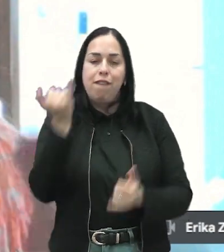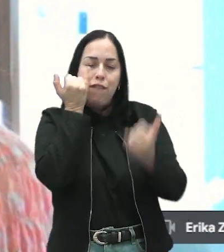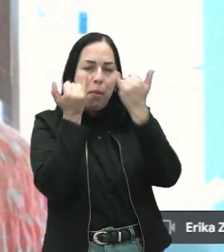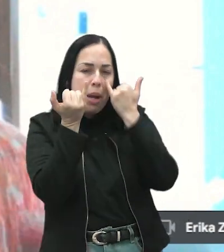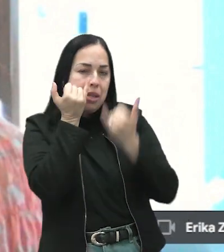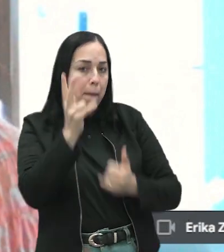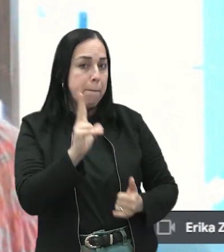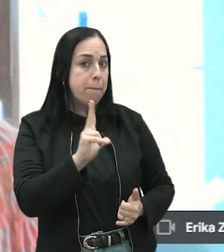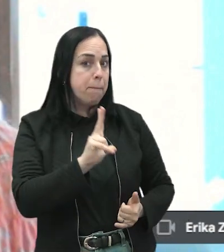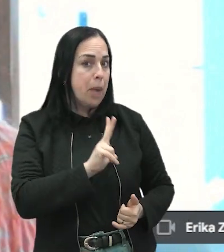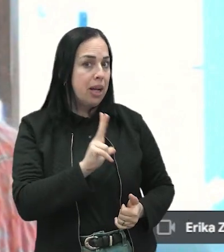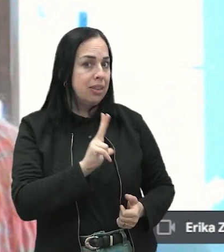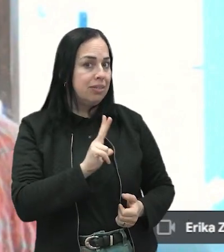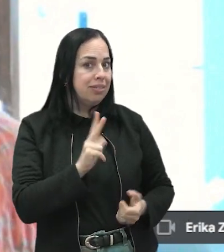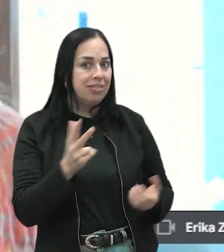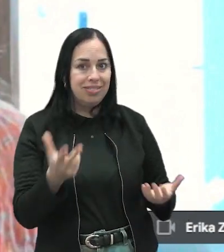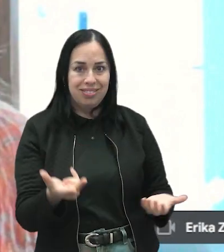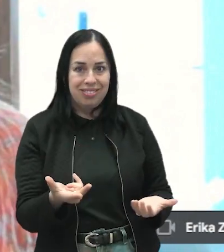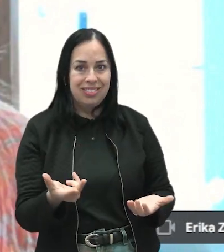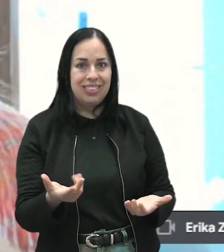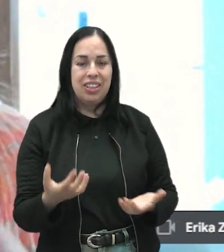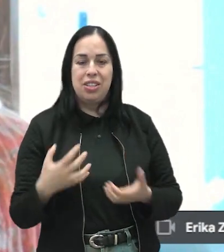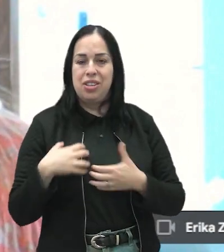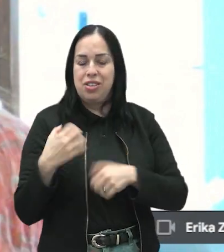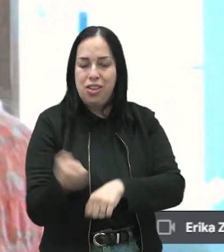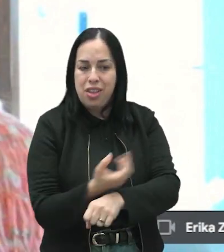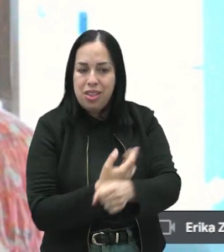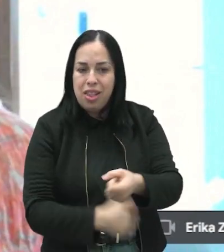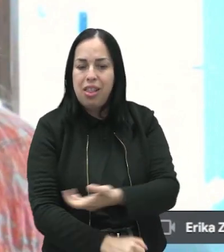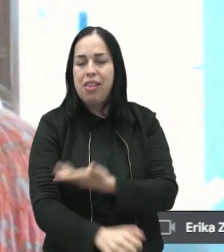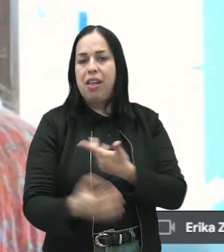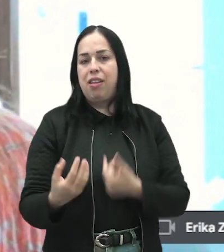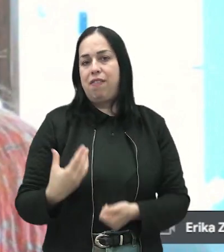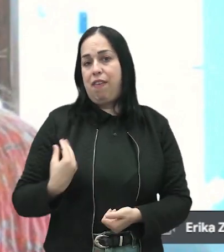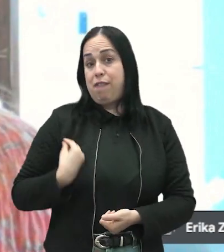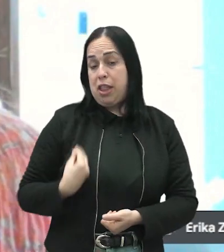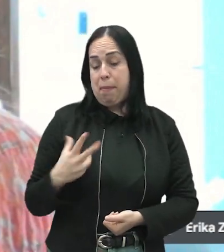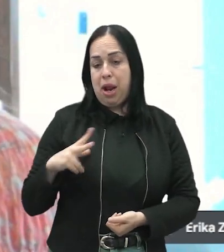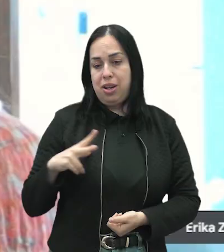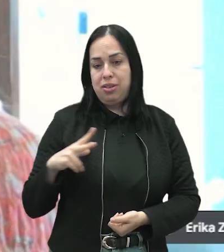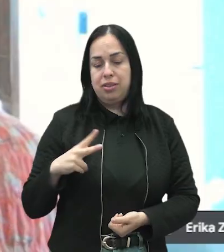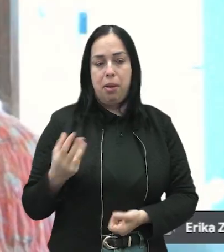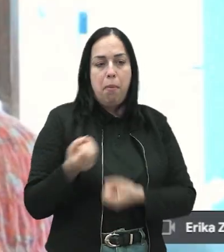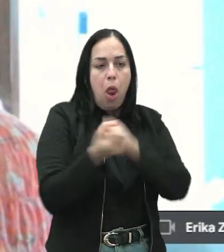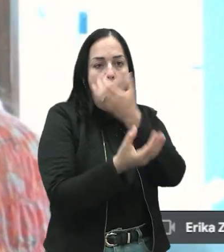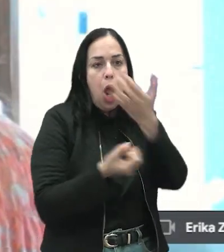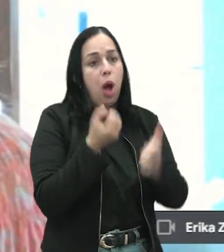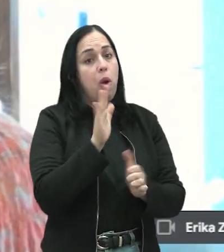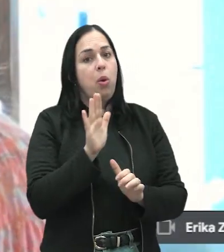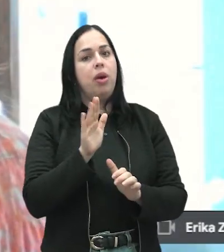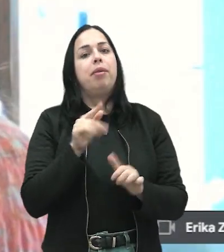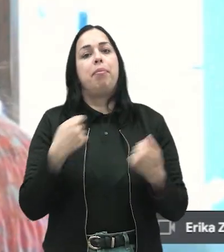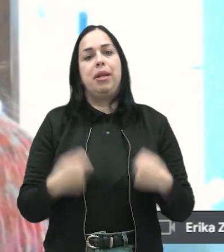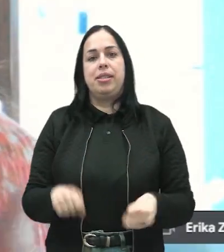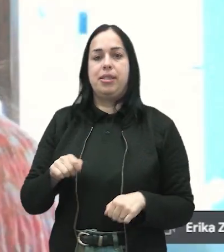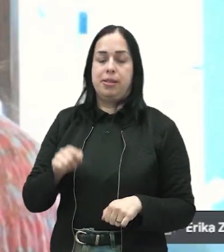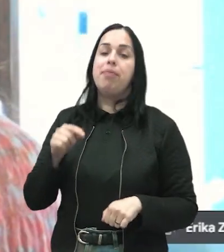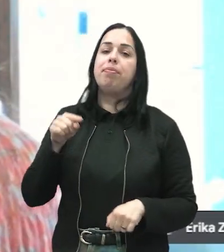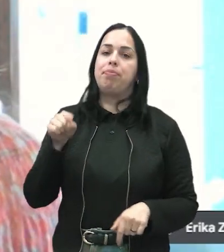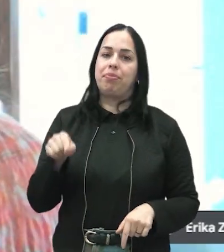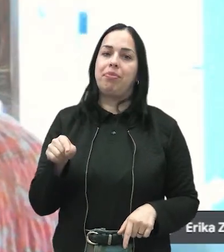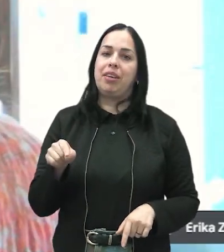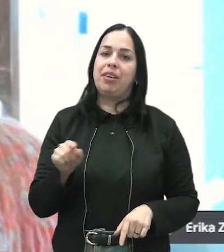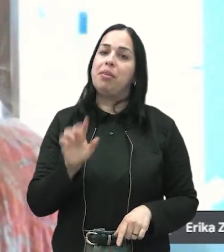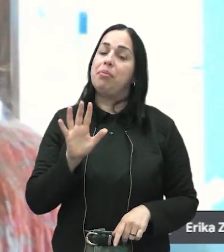compartilha dados pessoais, nossos sentimentos, nossa vida privada, é bom ter em mente que